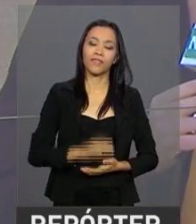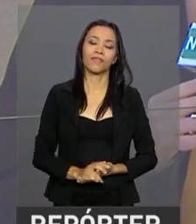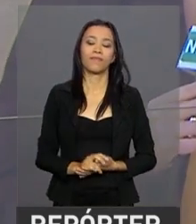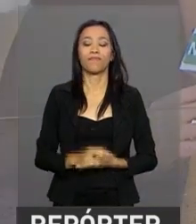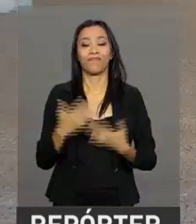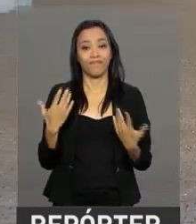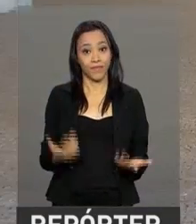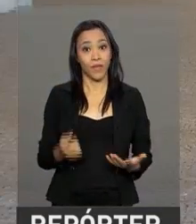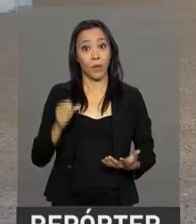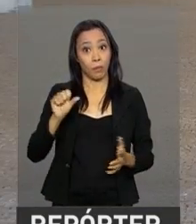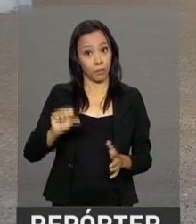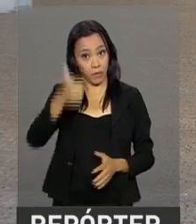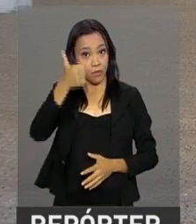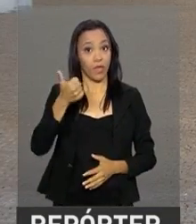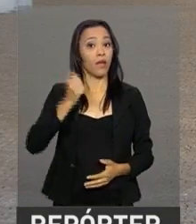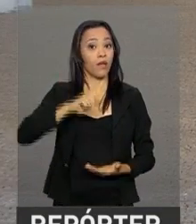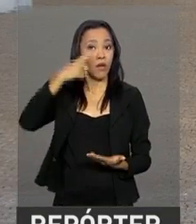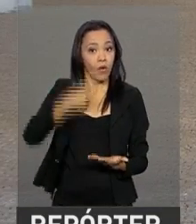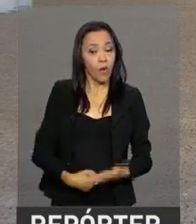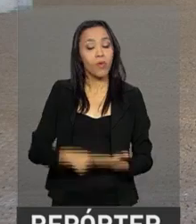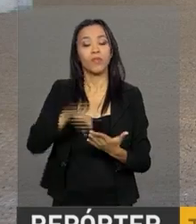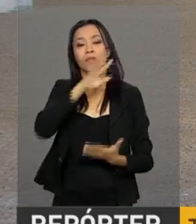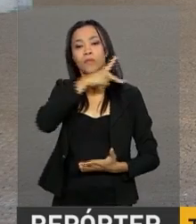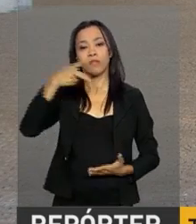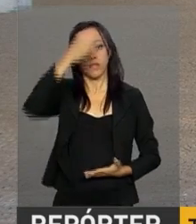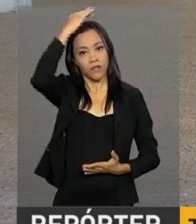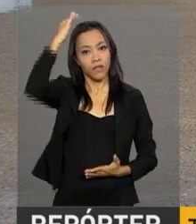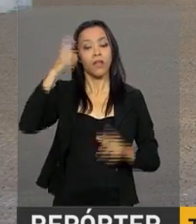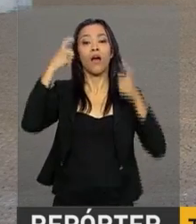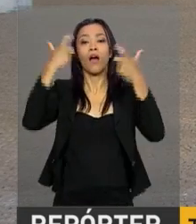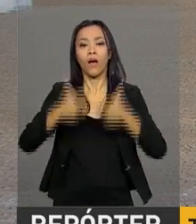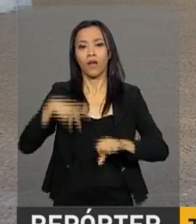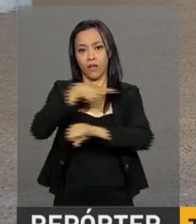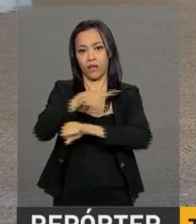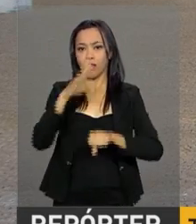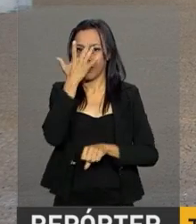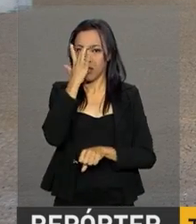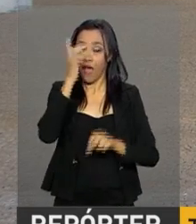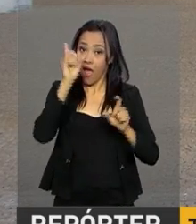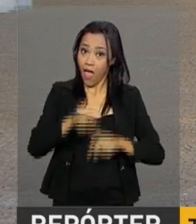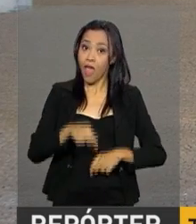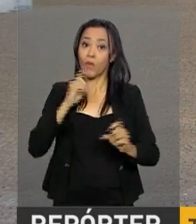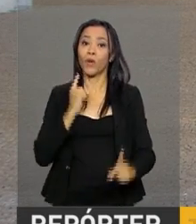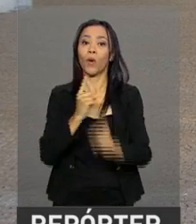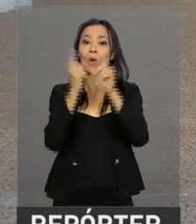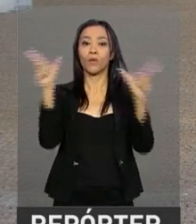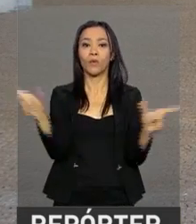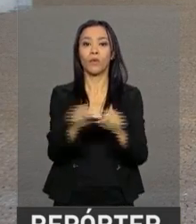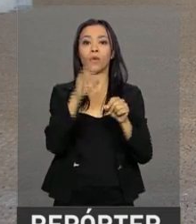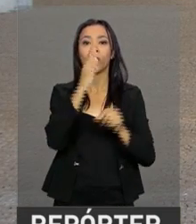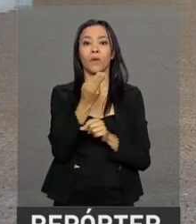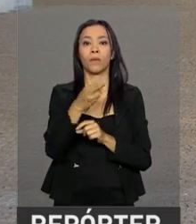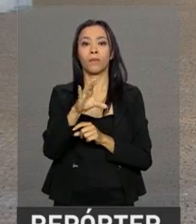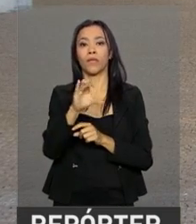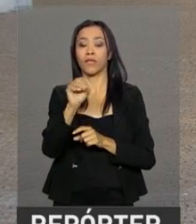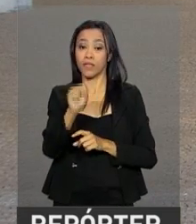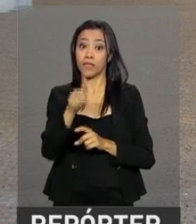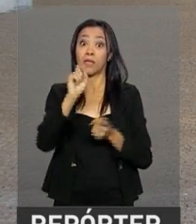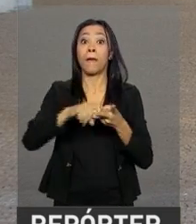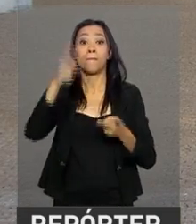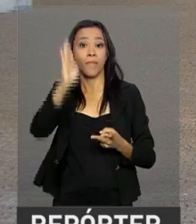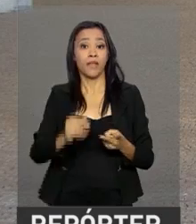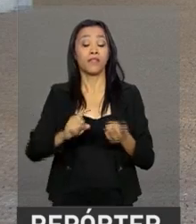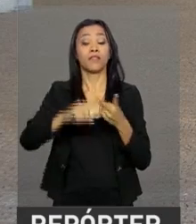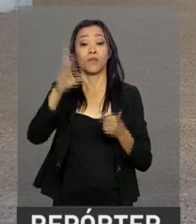Leandro. O primeiro compromisso do presidente Michel Temer na Índia é a 8ª cúpula do BRICS, grupo formado por Brasil, Rússia,